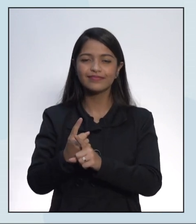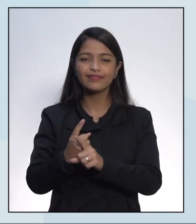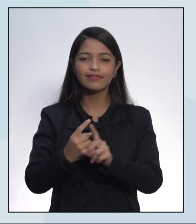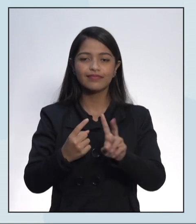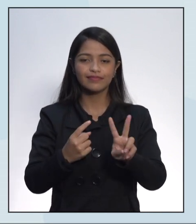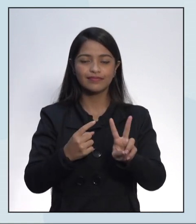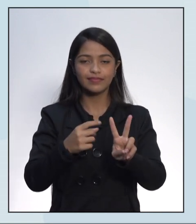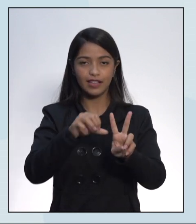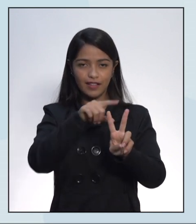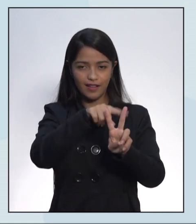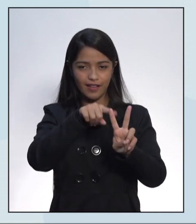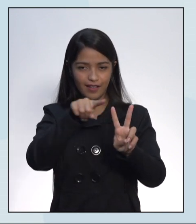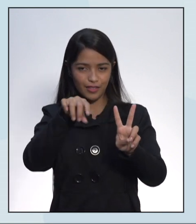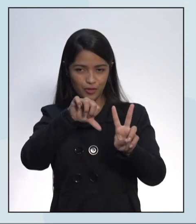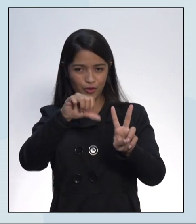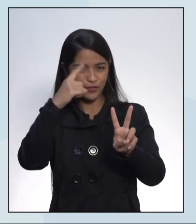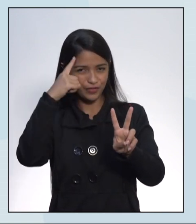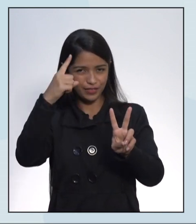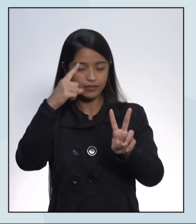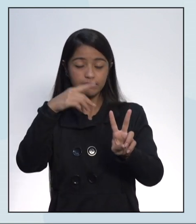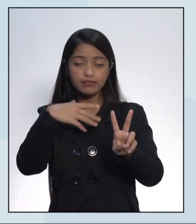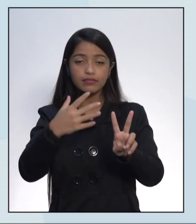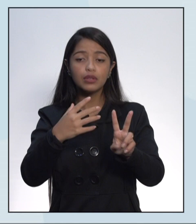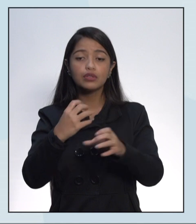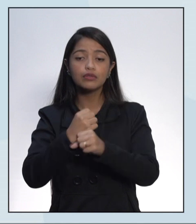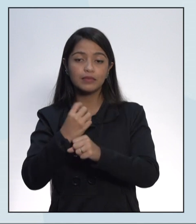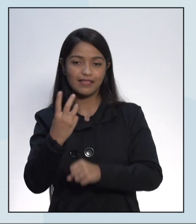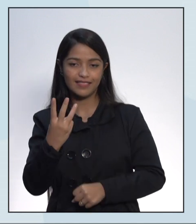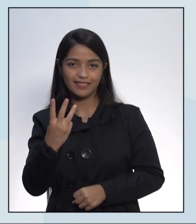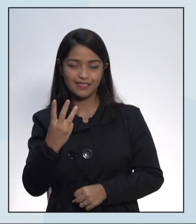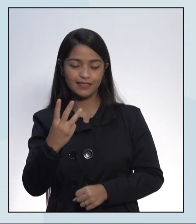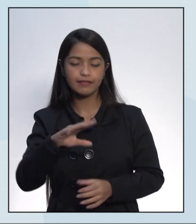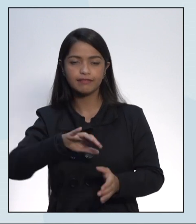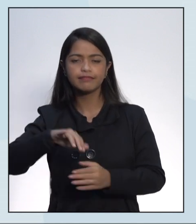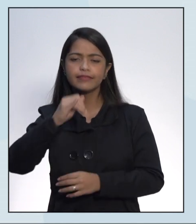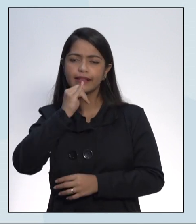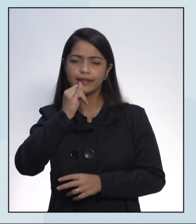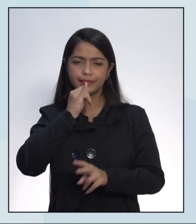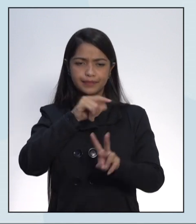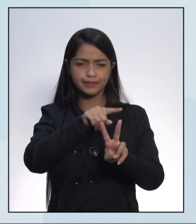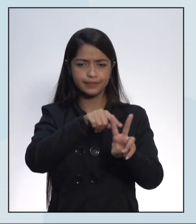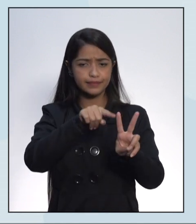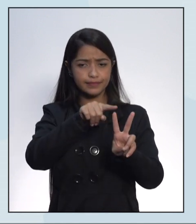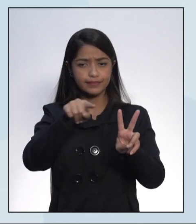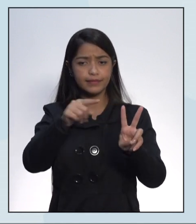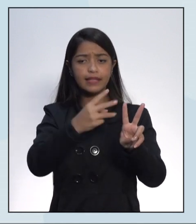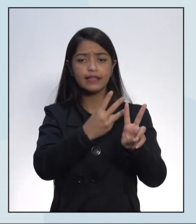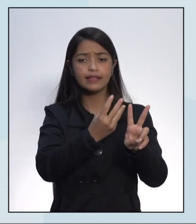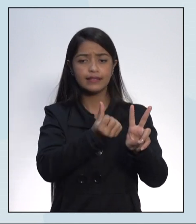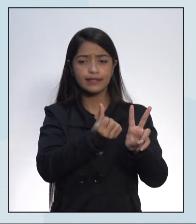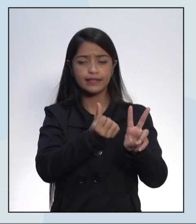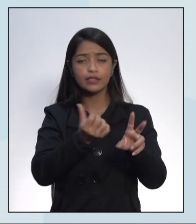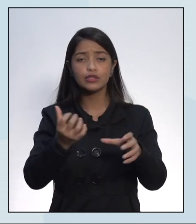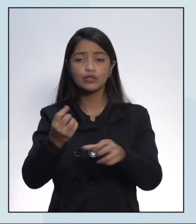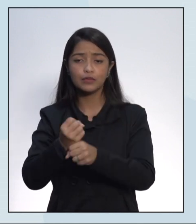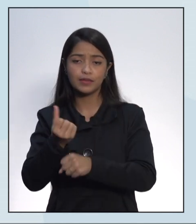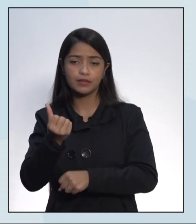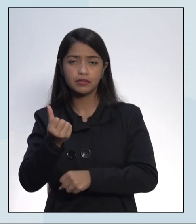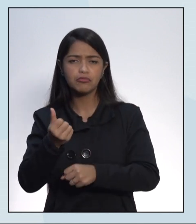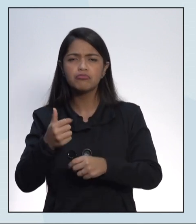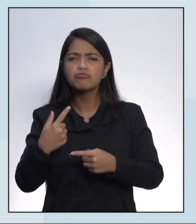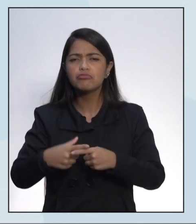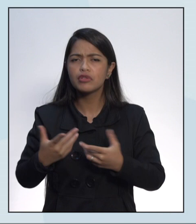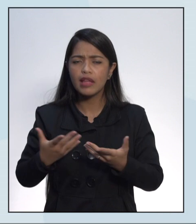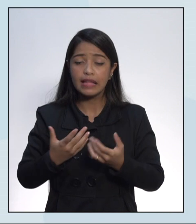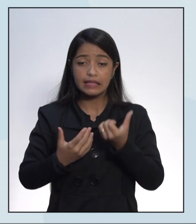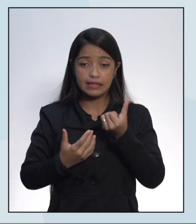se fosse pensar nesse anterior, seria 3, que a raiz de 9 é 3. Olha o exemplo ali. Raiz de 36 é igual a 6, porque 6 vezes 6 é